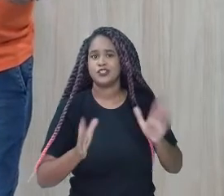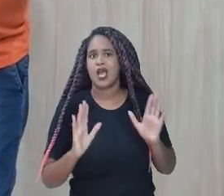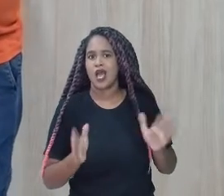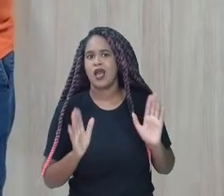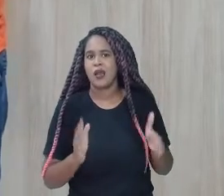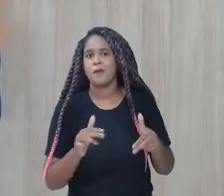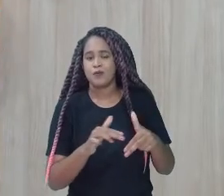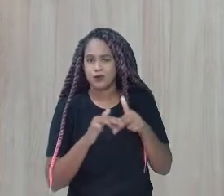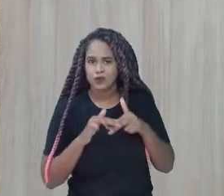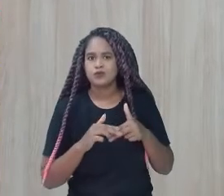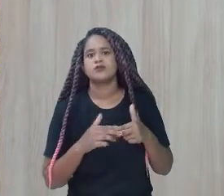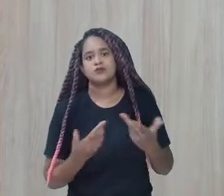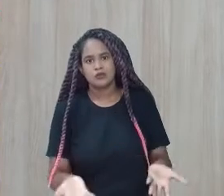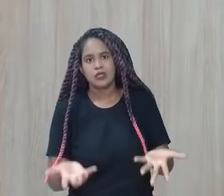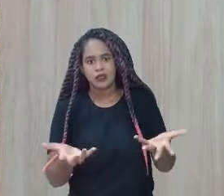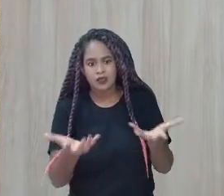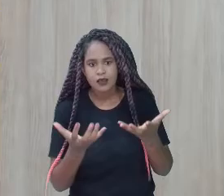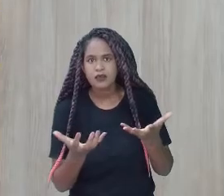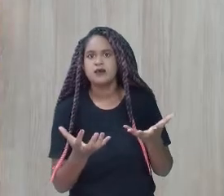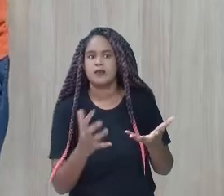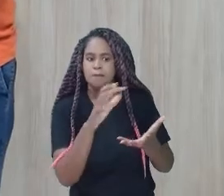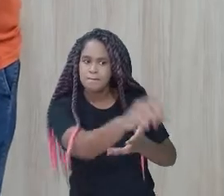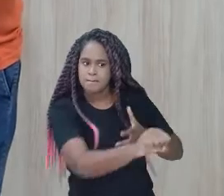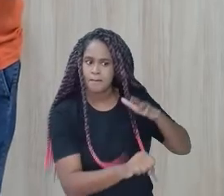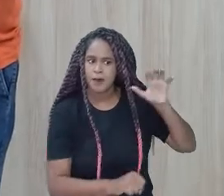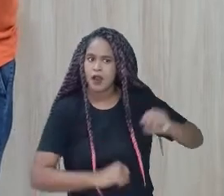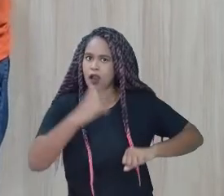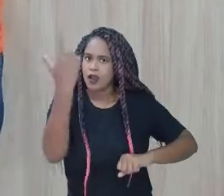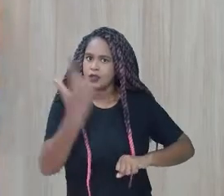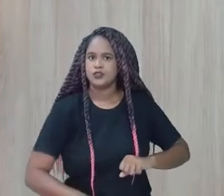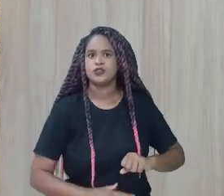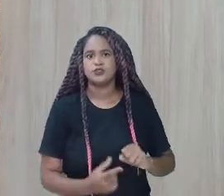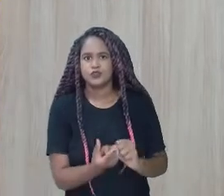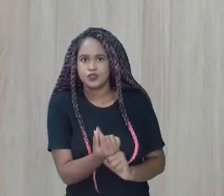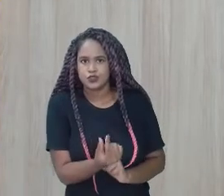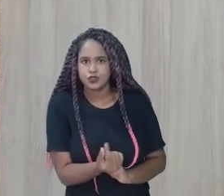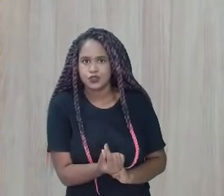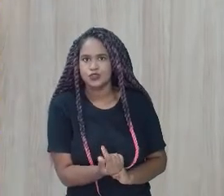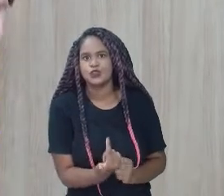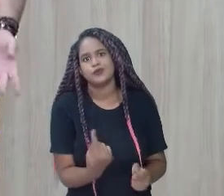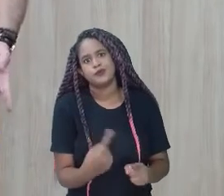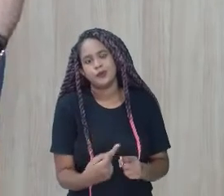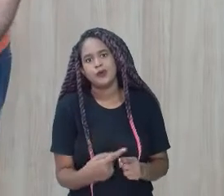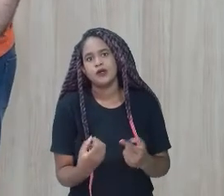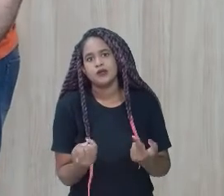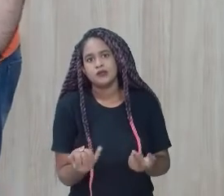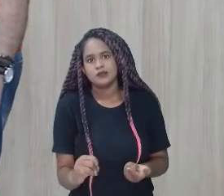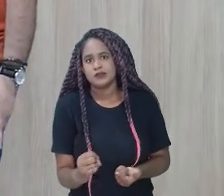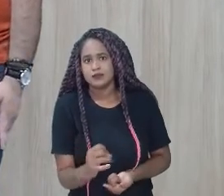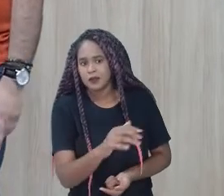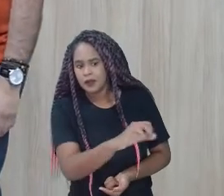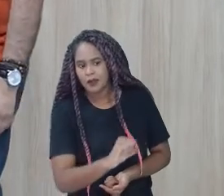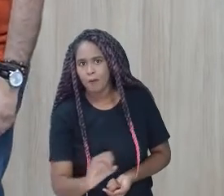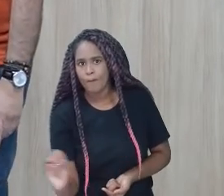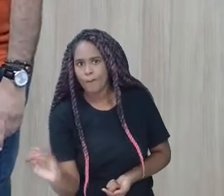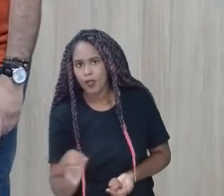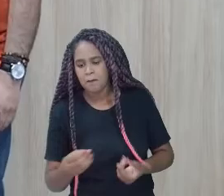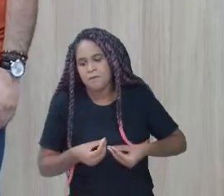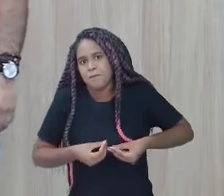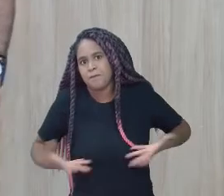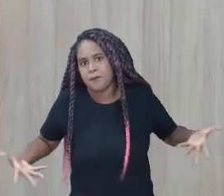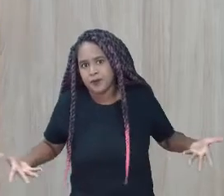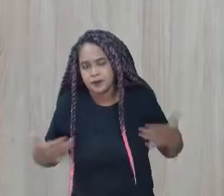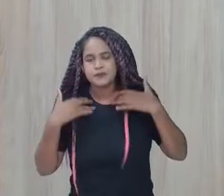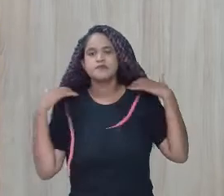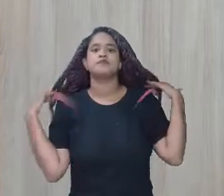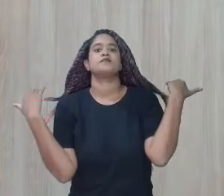engenhos. Então, nessa perspectiva, eles tinham que retomar aqueles territórios para não ficar no prejuízo. Então, a Companhia